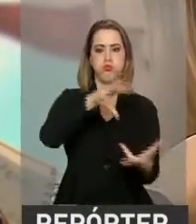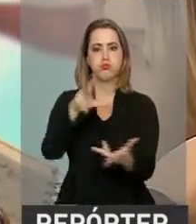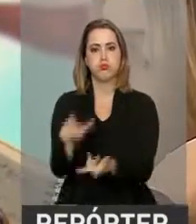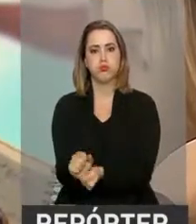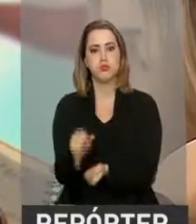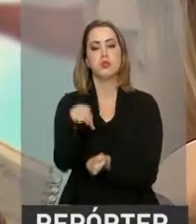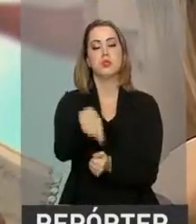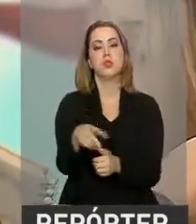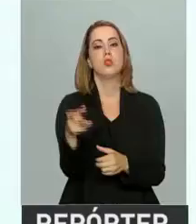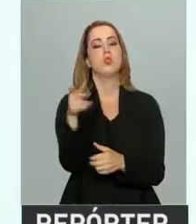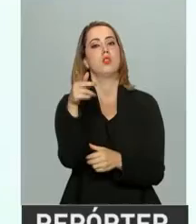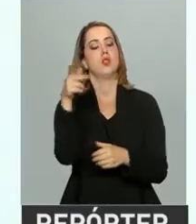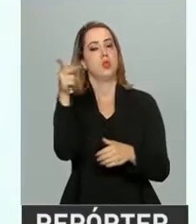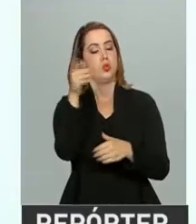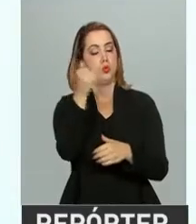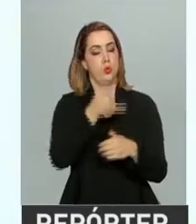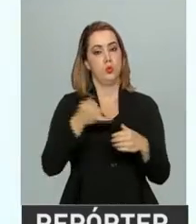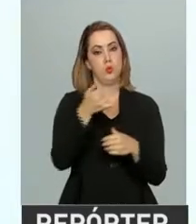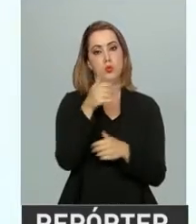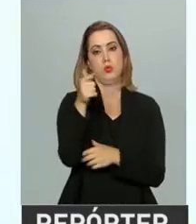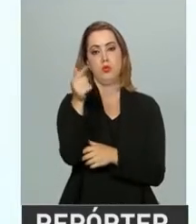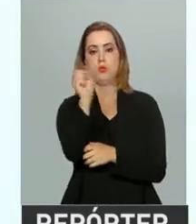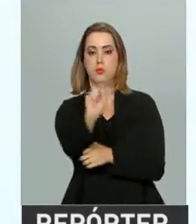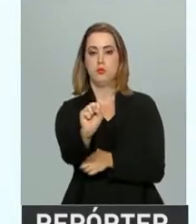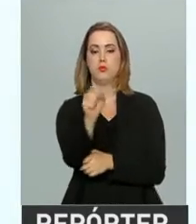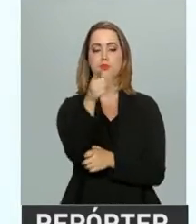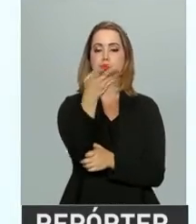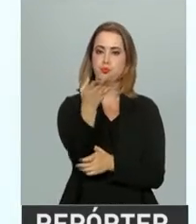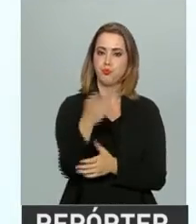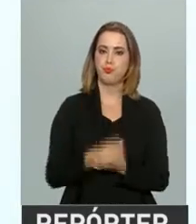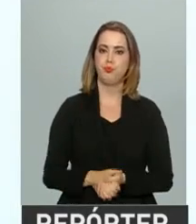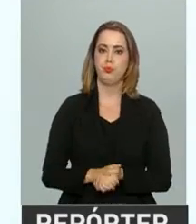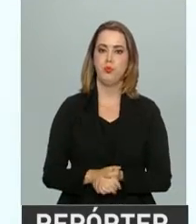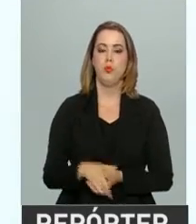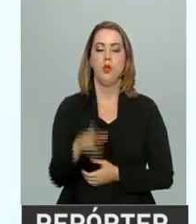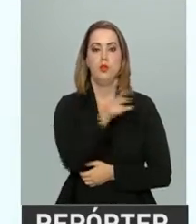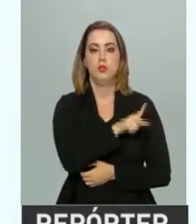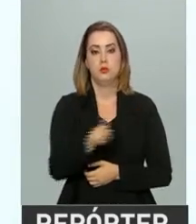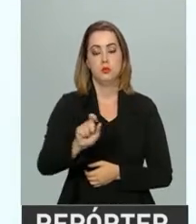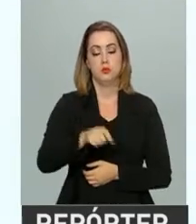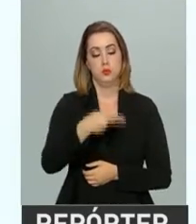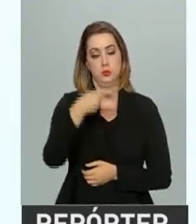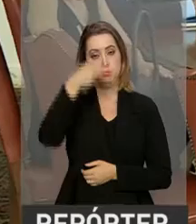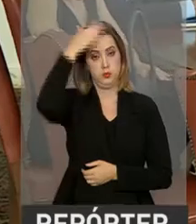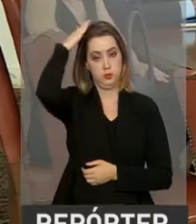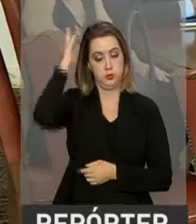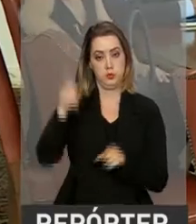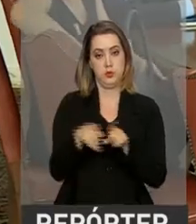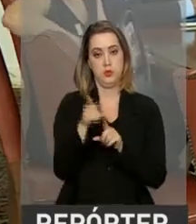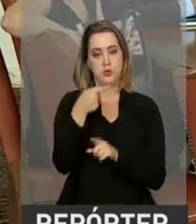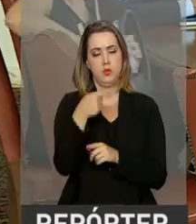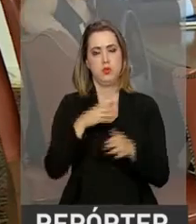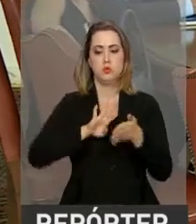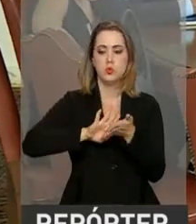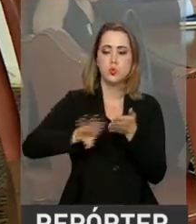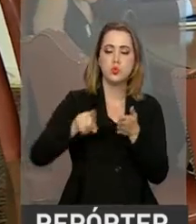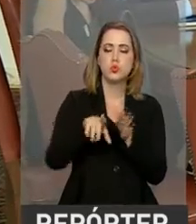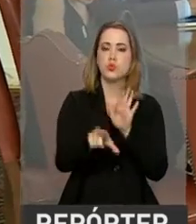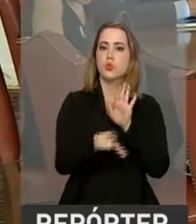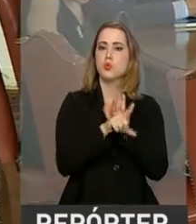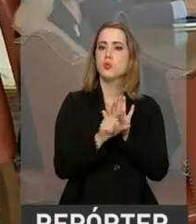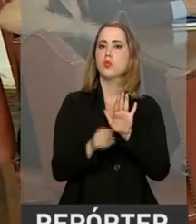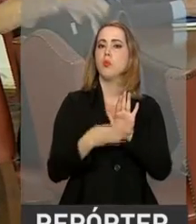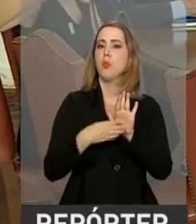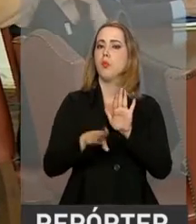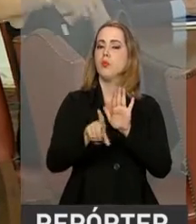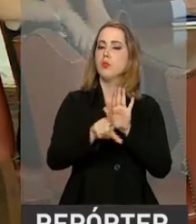no setor de óleo e gás. O presidente da Petrobras voltou a defender o projeto de lei que retira da companhia a obrigação de explorar